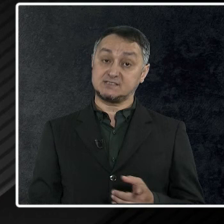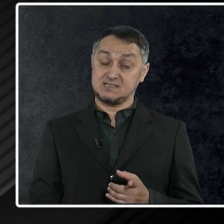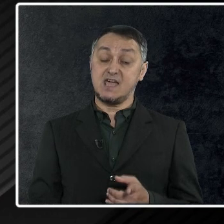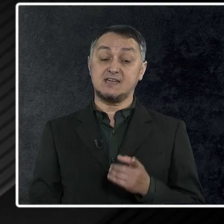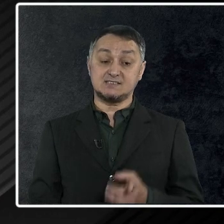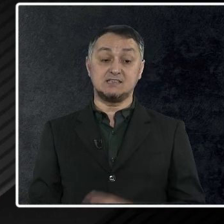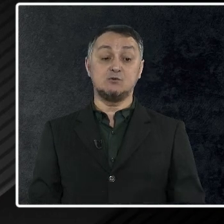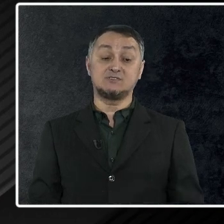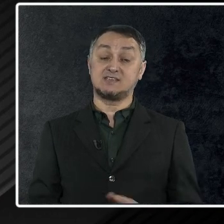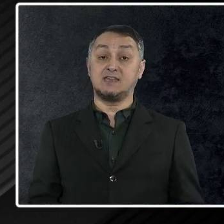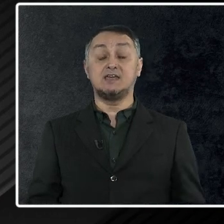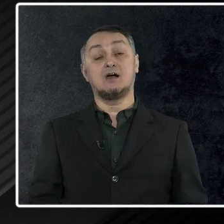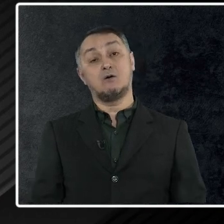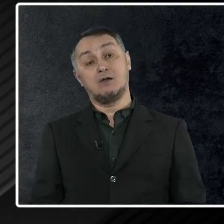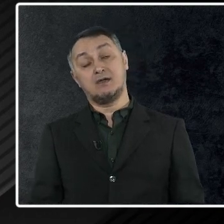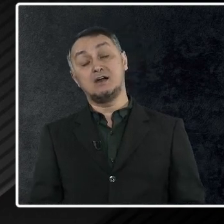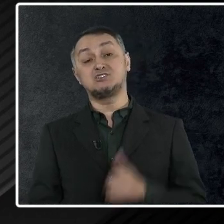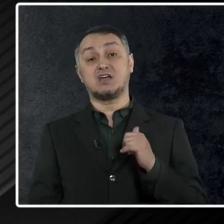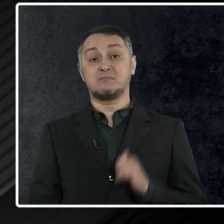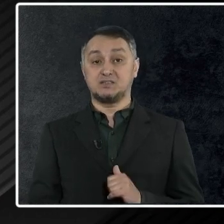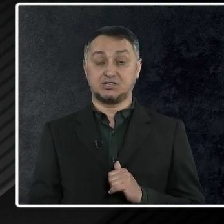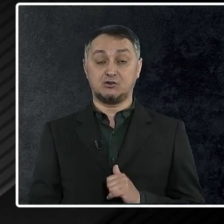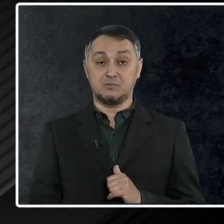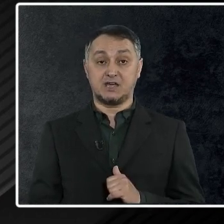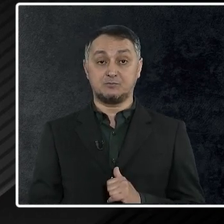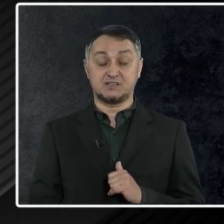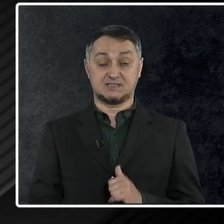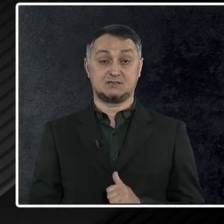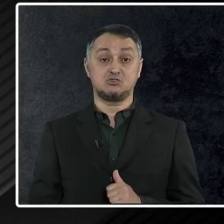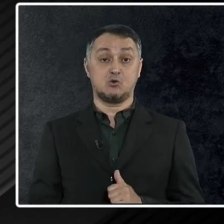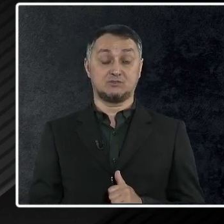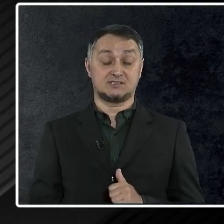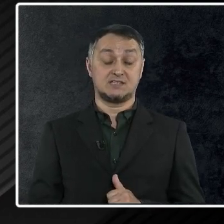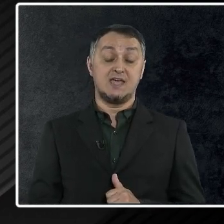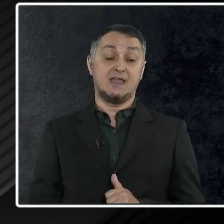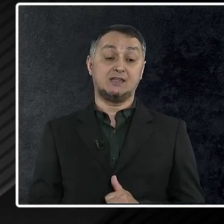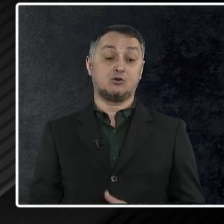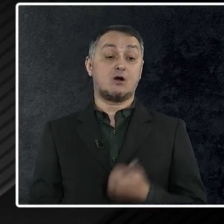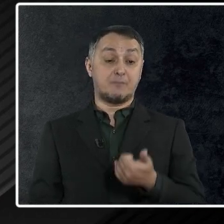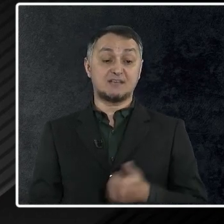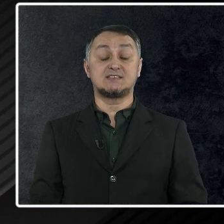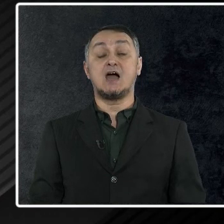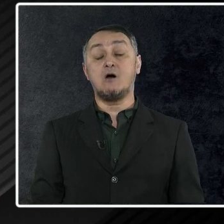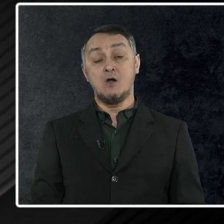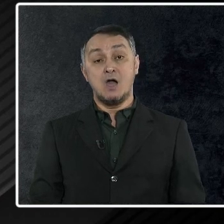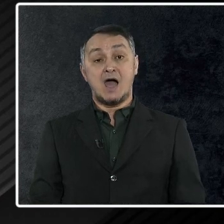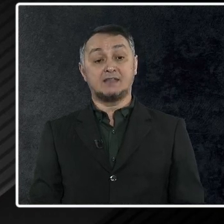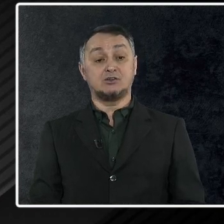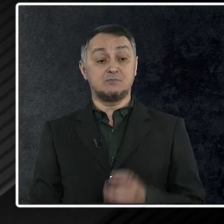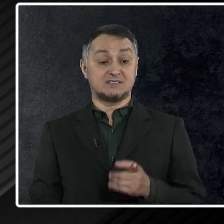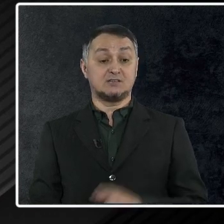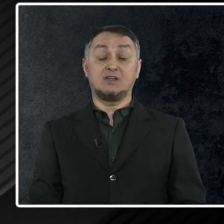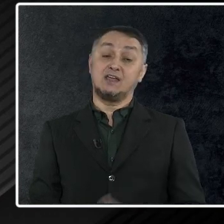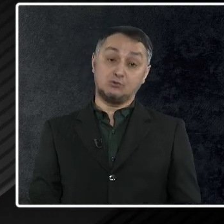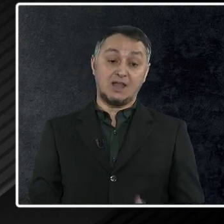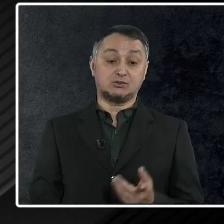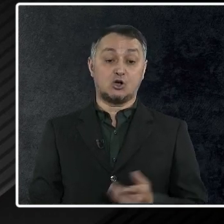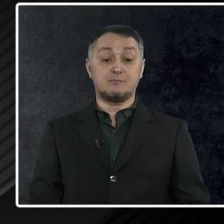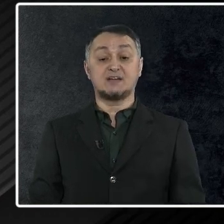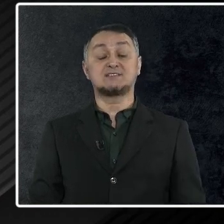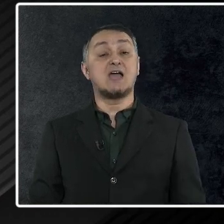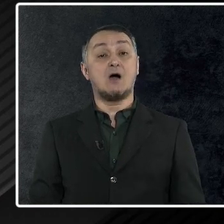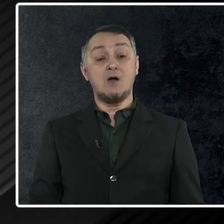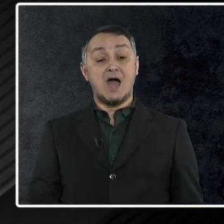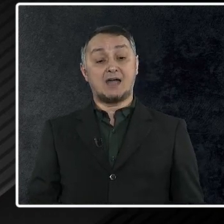72 horas, e aí sim o que seria antigamente denominado prestação de contas eleitoral parcial, a denominação da lei do